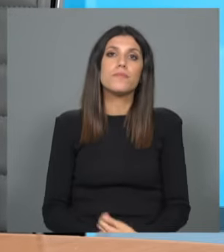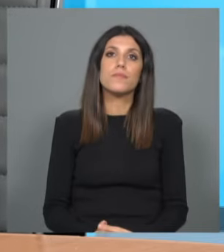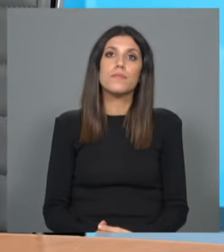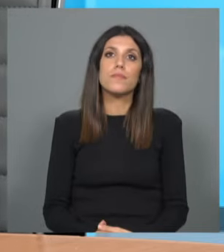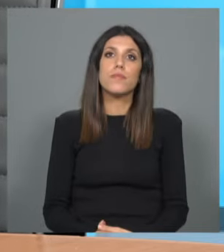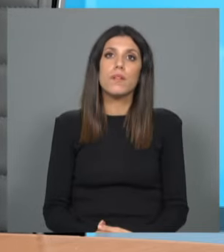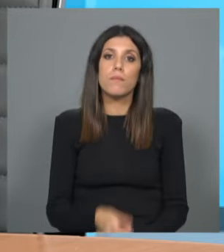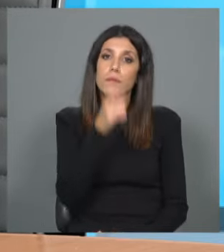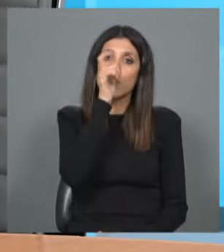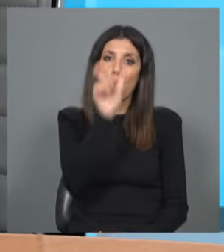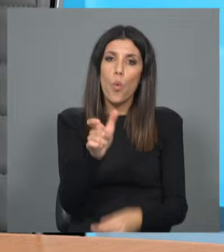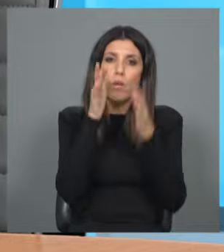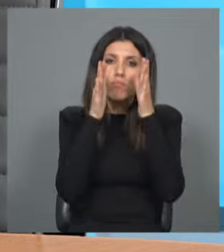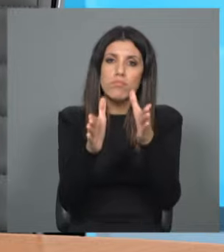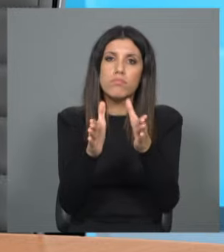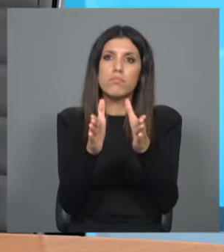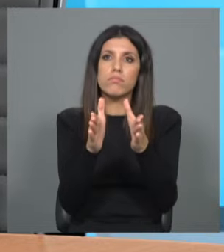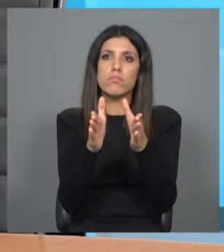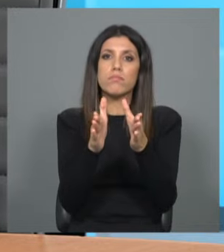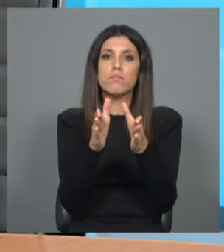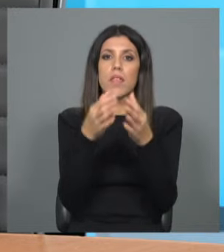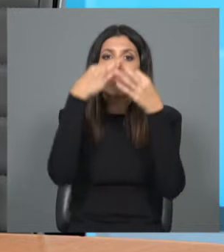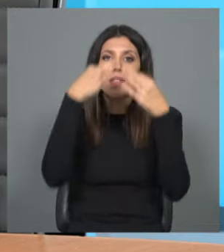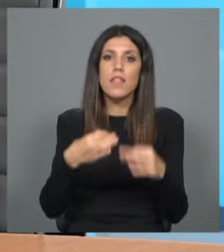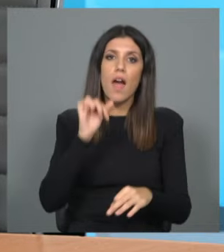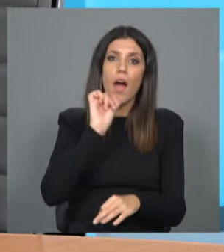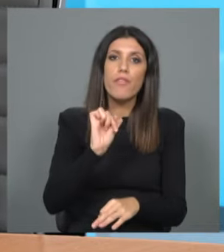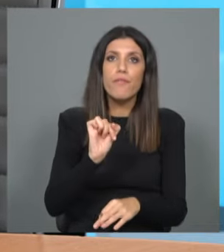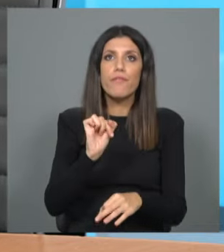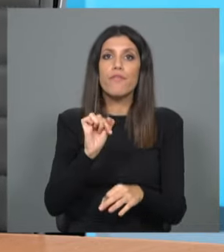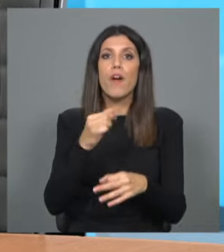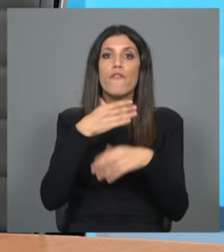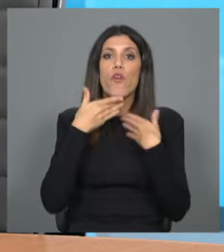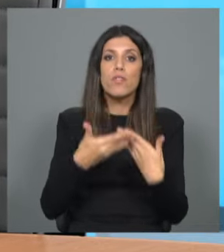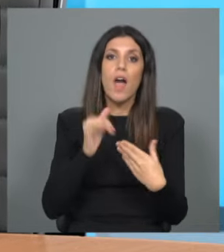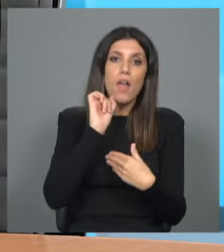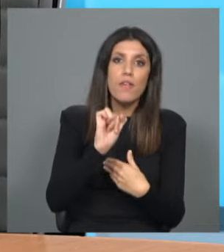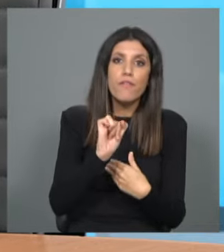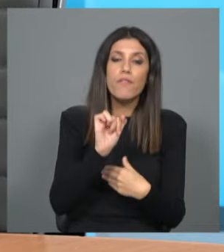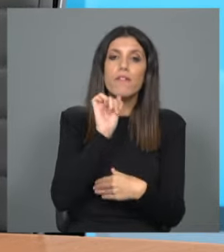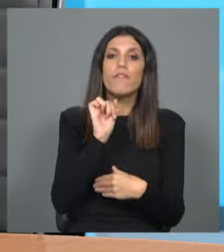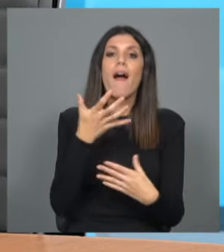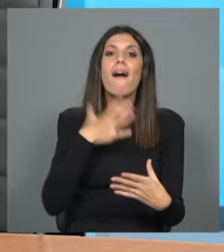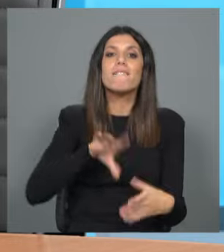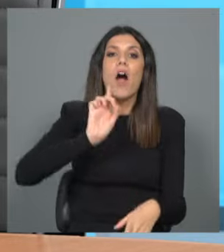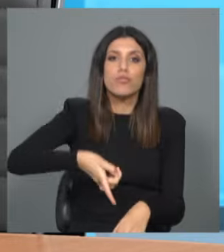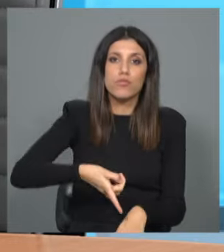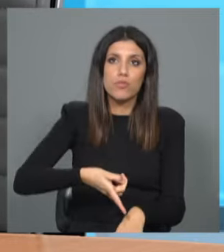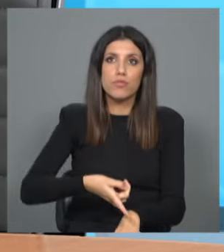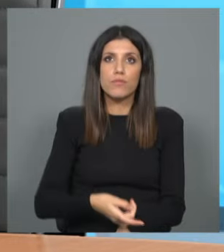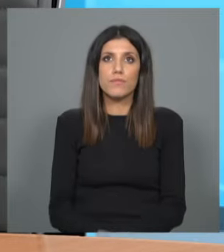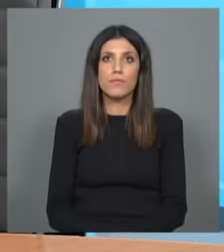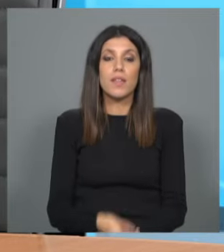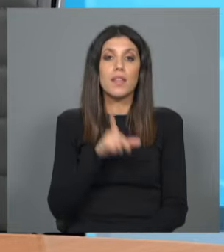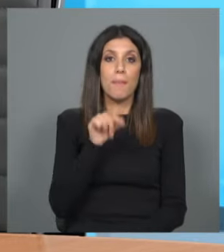mas na pessoa e naquilo que é a de sua dignidade, a sua vontade, aquilo que para si faria sentido. Para além disso,